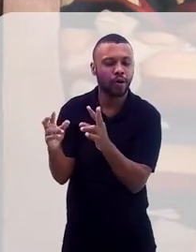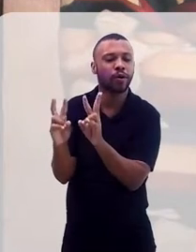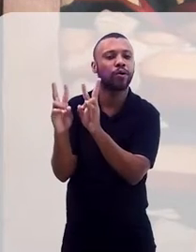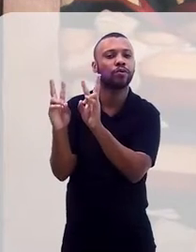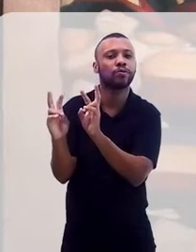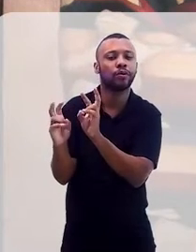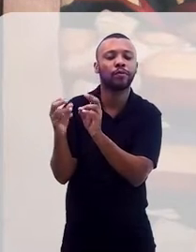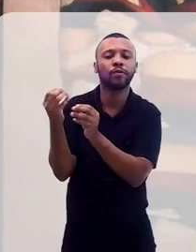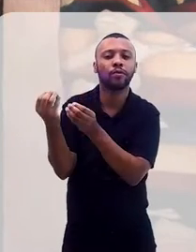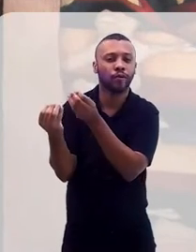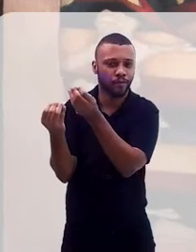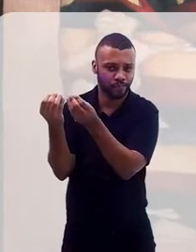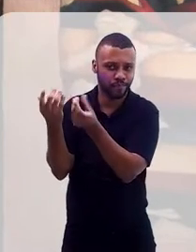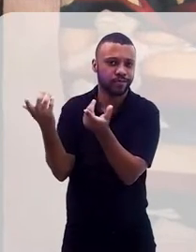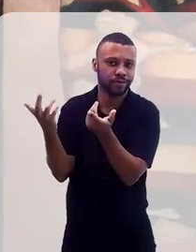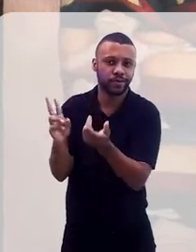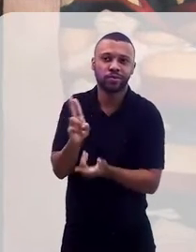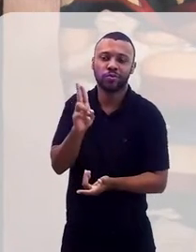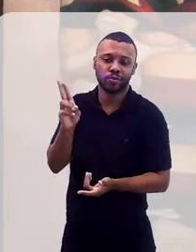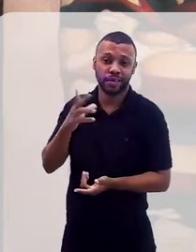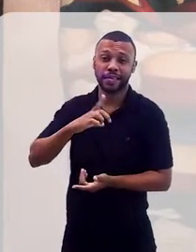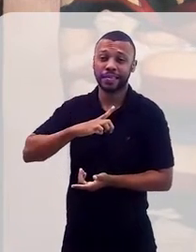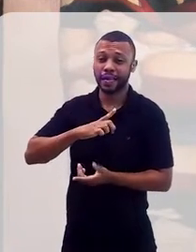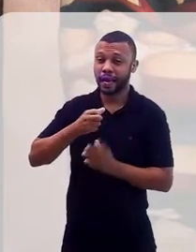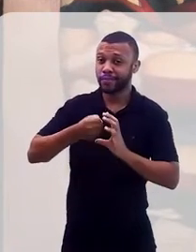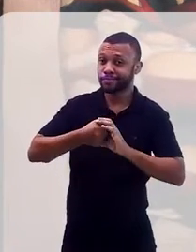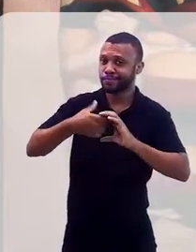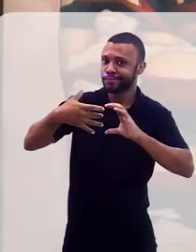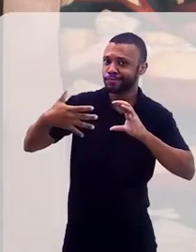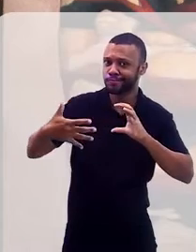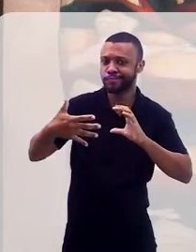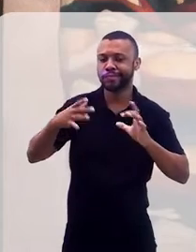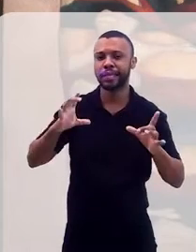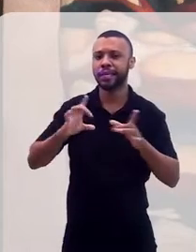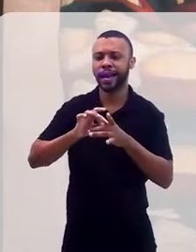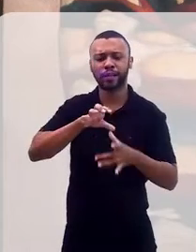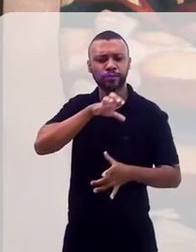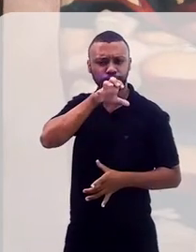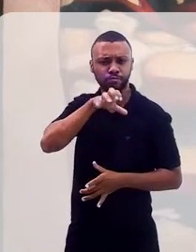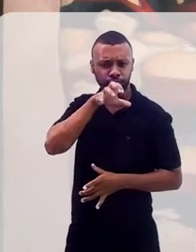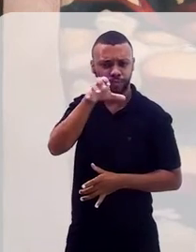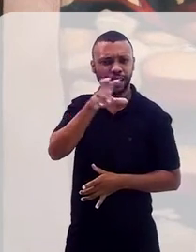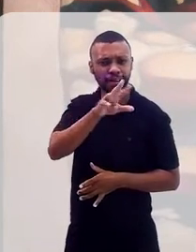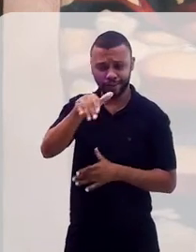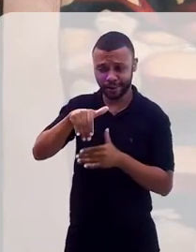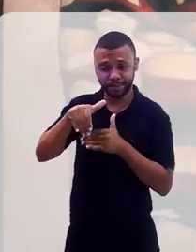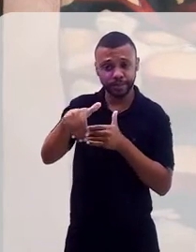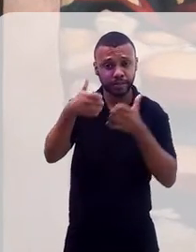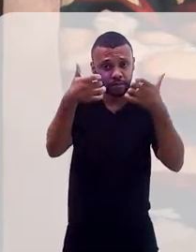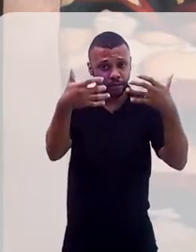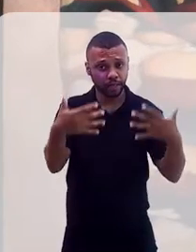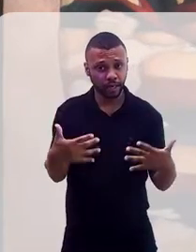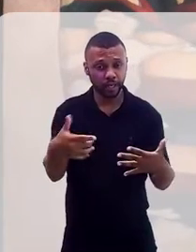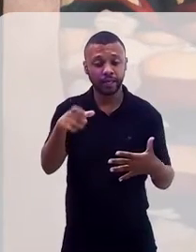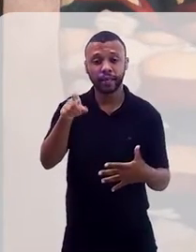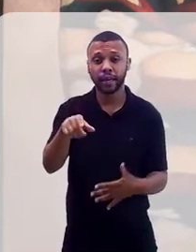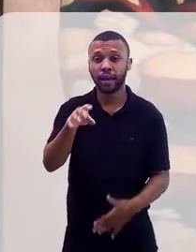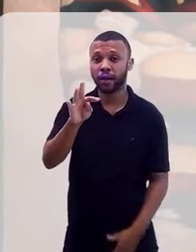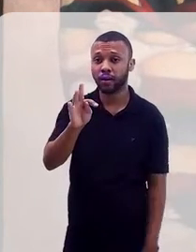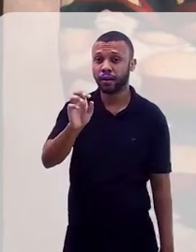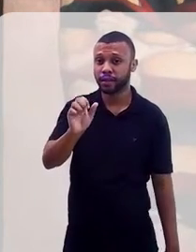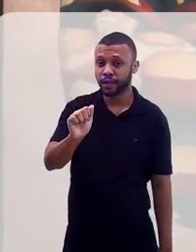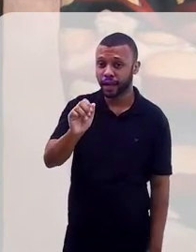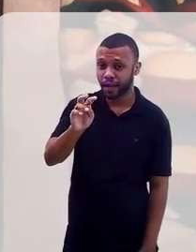explicou que é um colar eh que tem eh tem alguma coisa de animal ela vai explicar melhor que é o